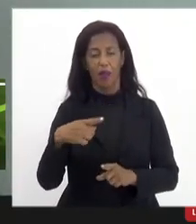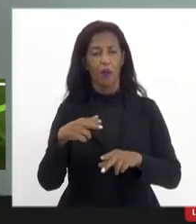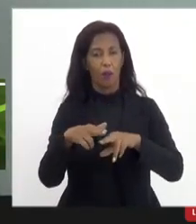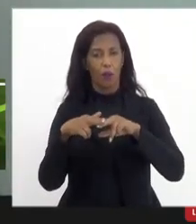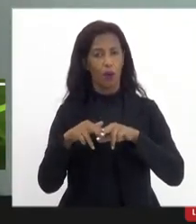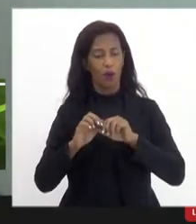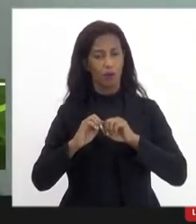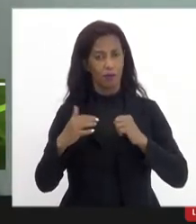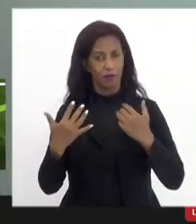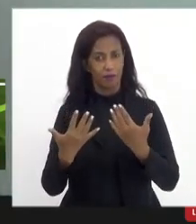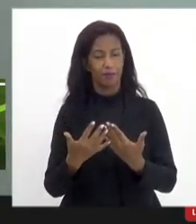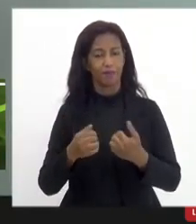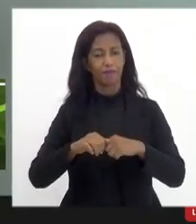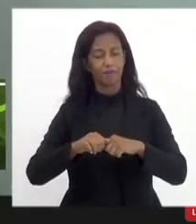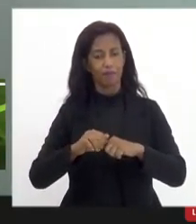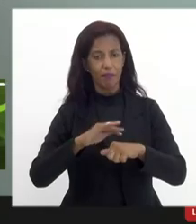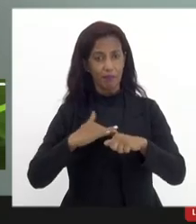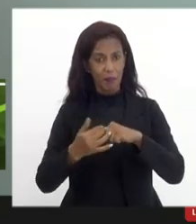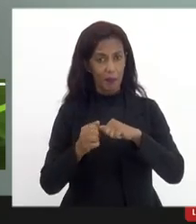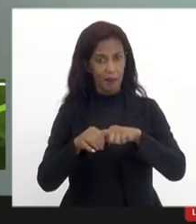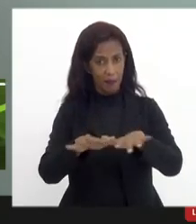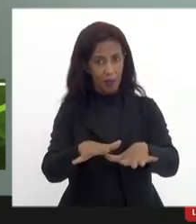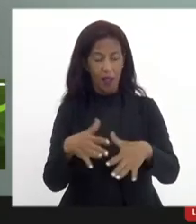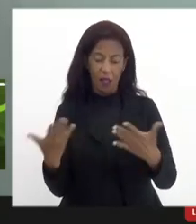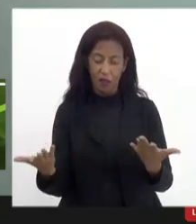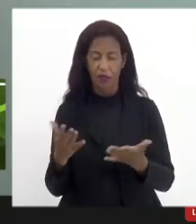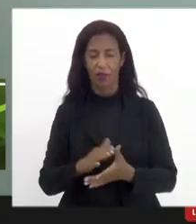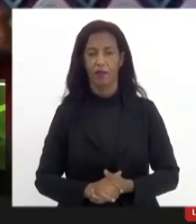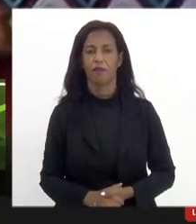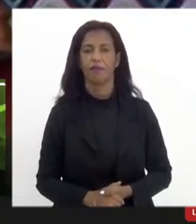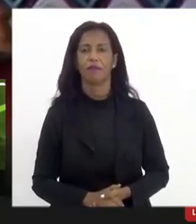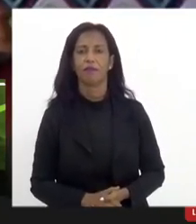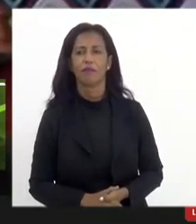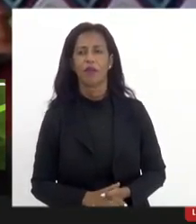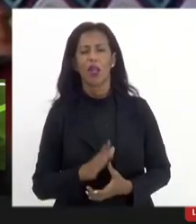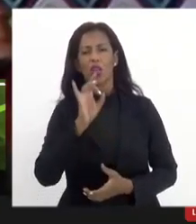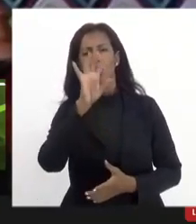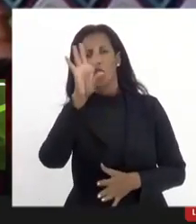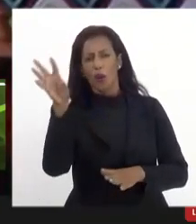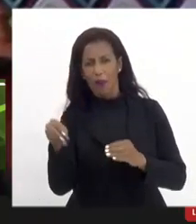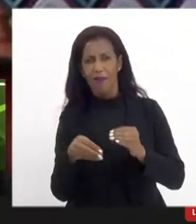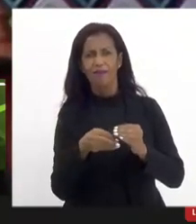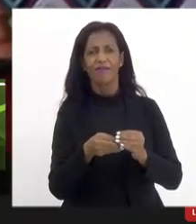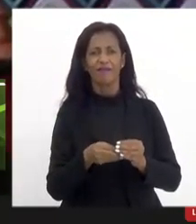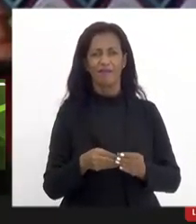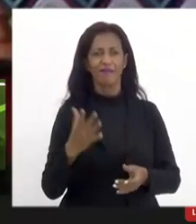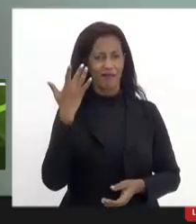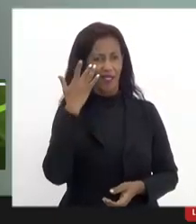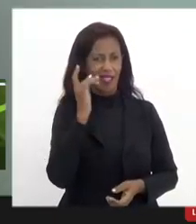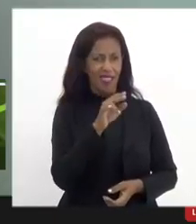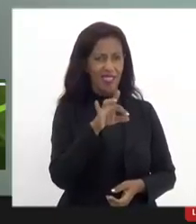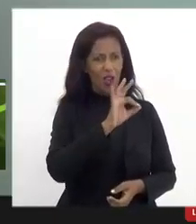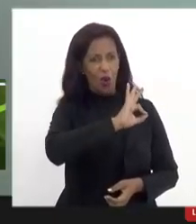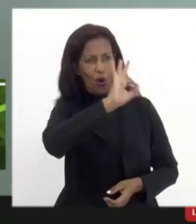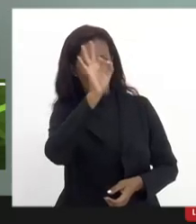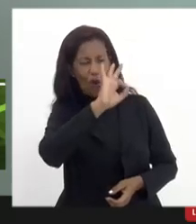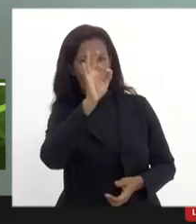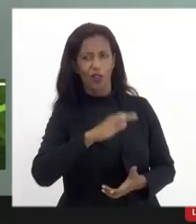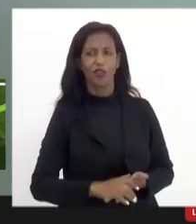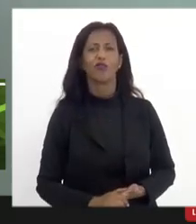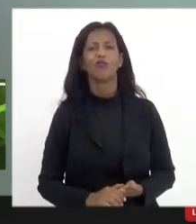pandemia. Uhum. E, enfim, era só para apoiar mestre Dengo aí. Acho ótimo